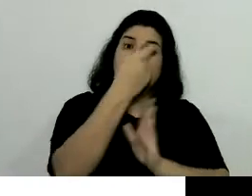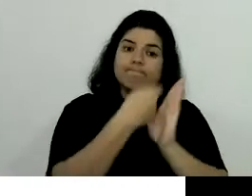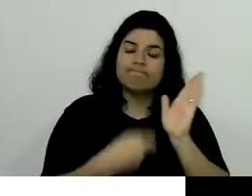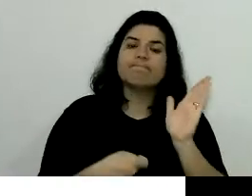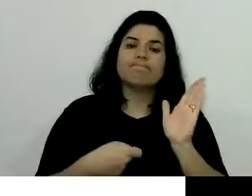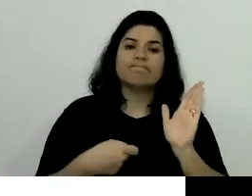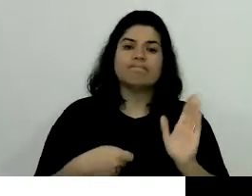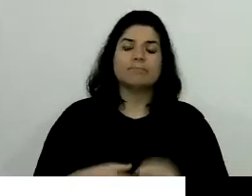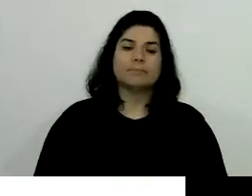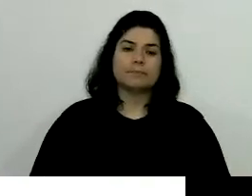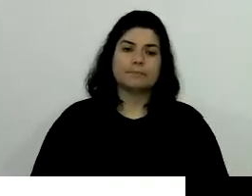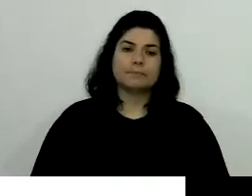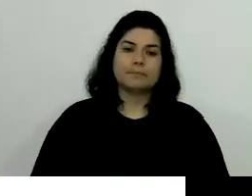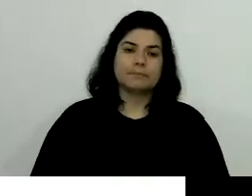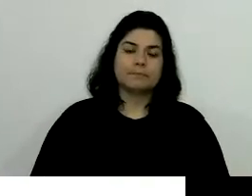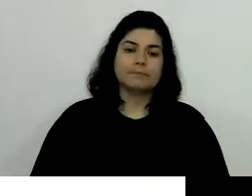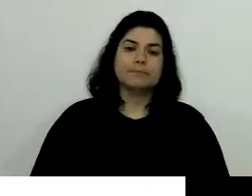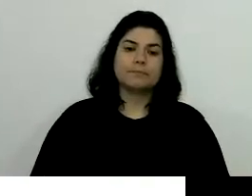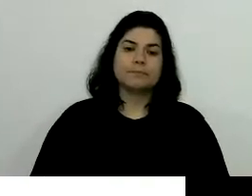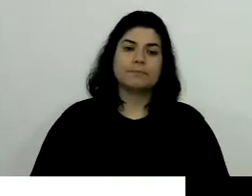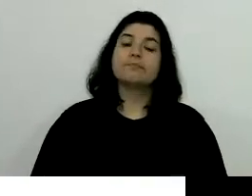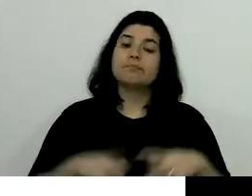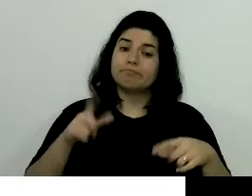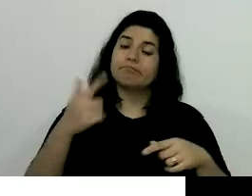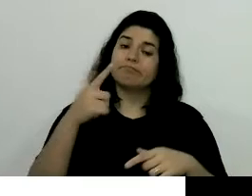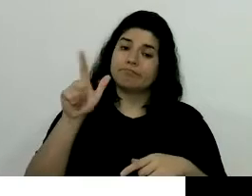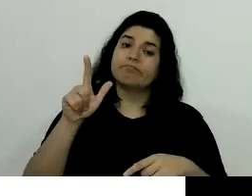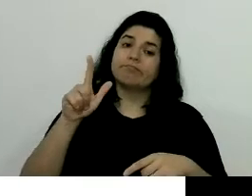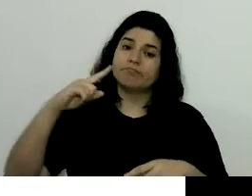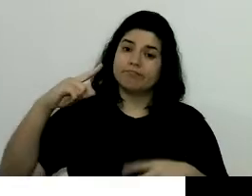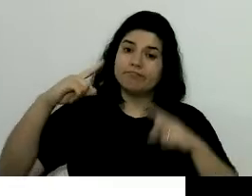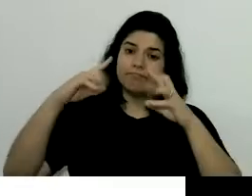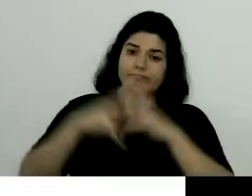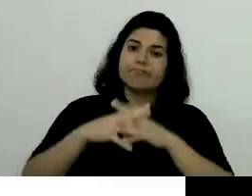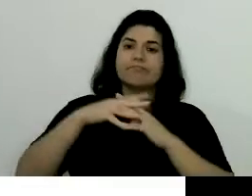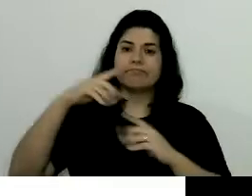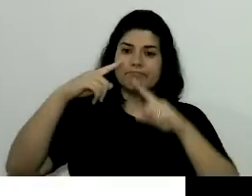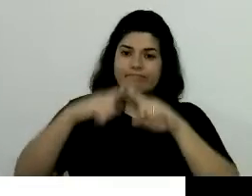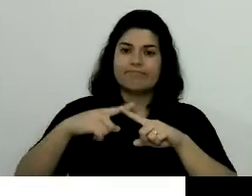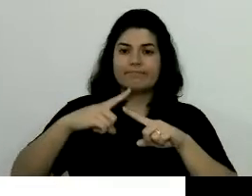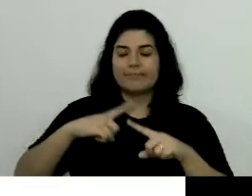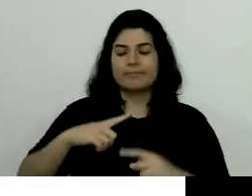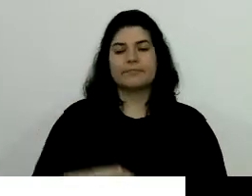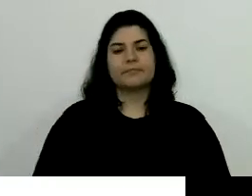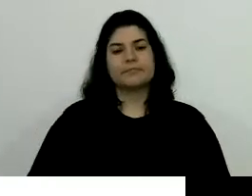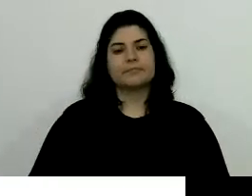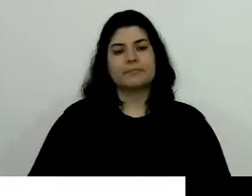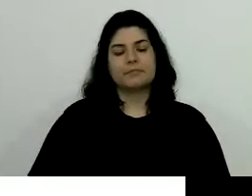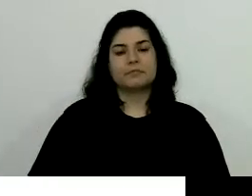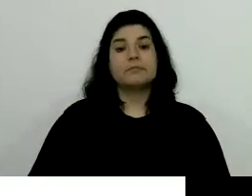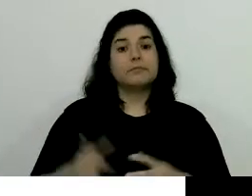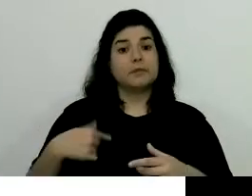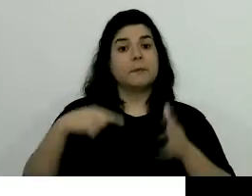semânticos, né? Então, esse é um outro desafio a ser enfrentado. E eu deixo aqui